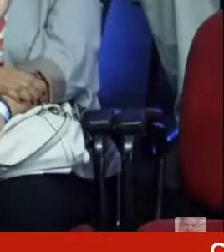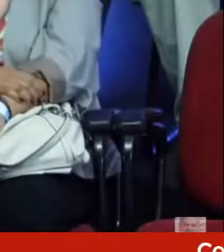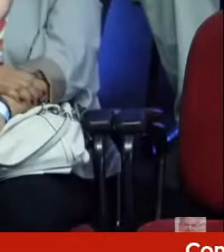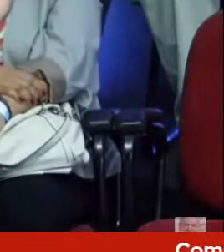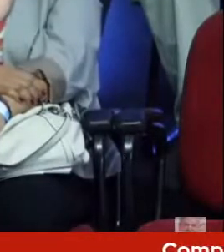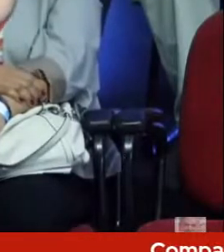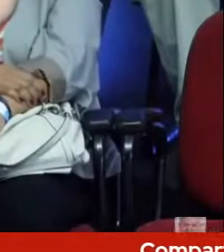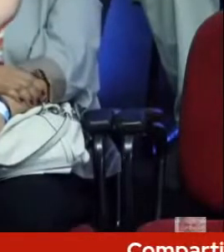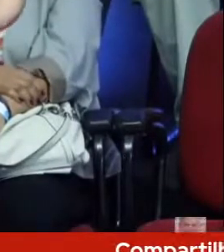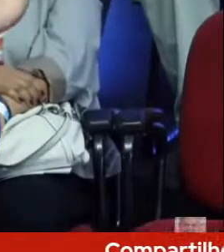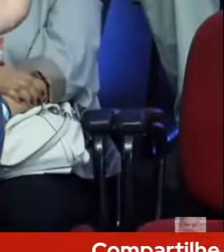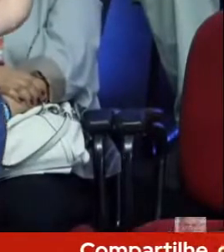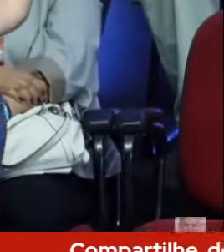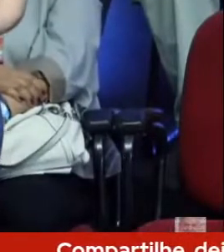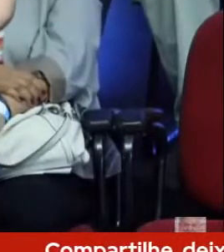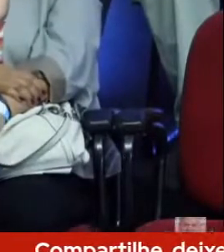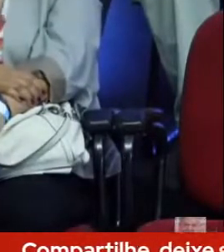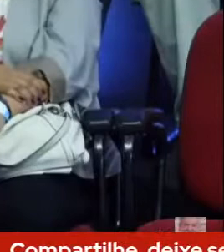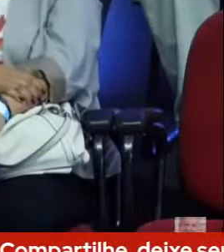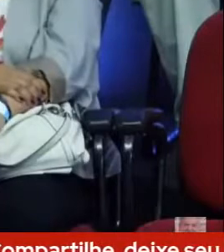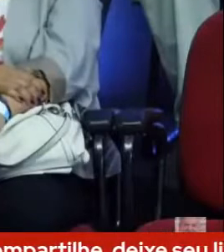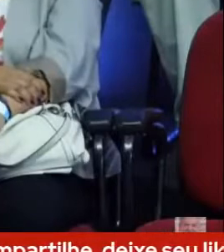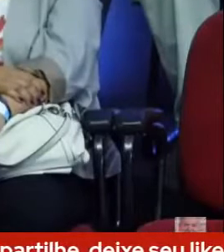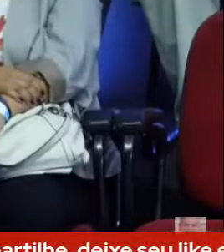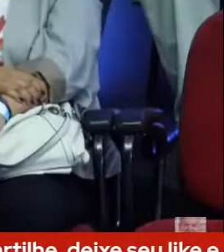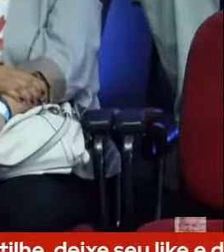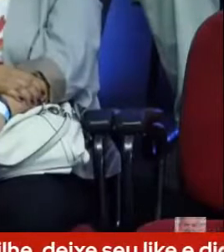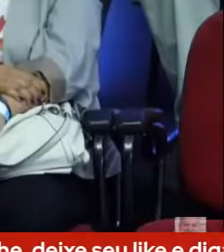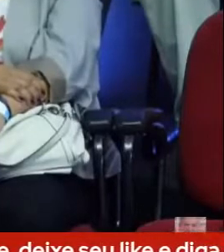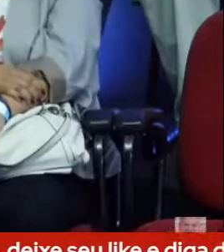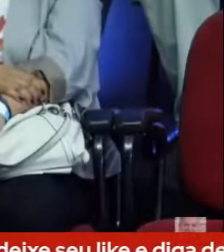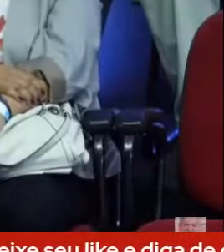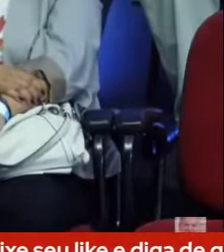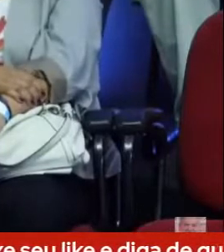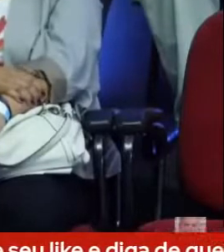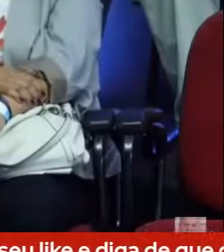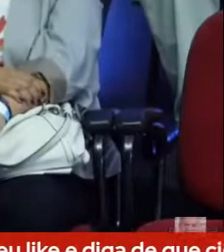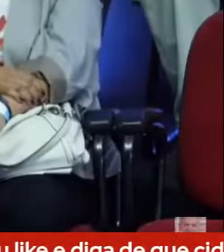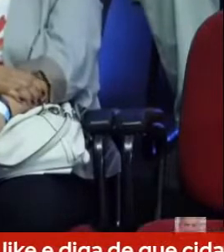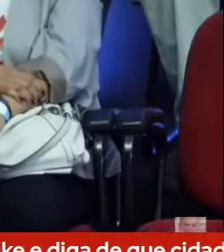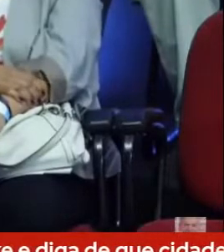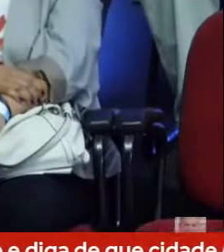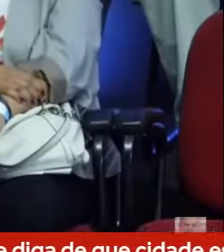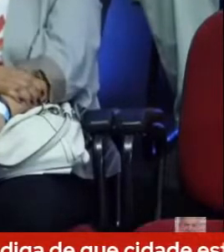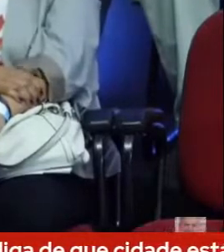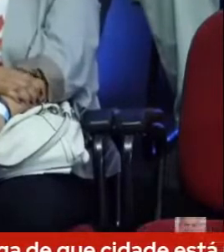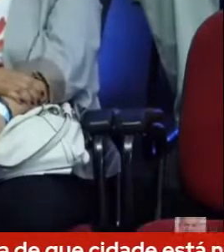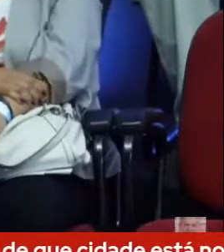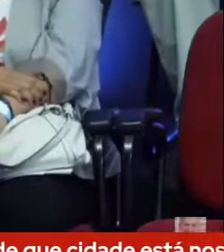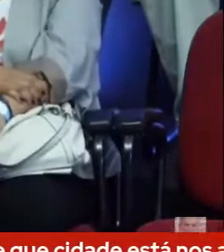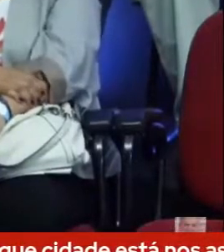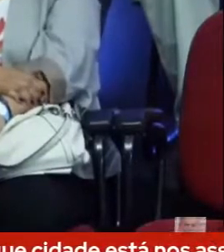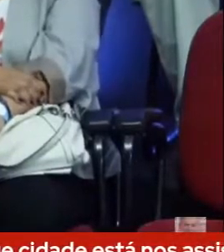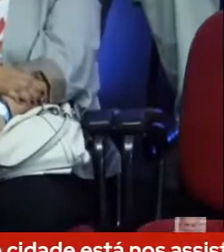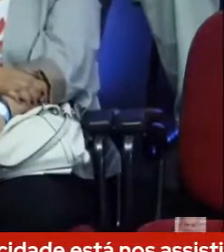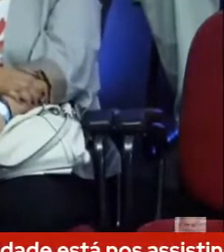de dois setores que são essenciais para a soberania do